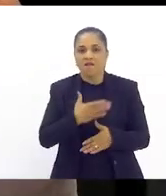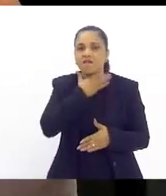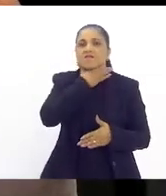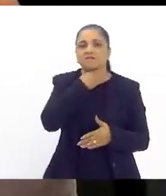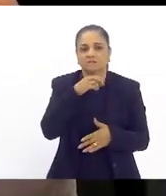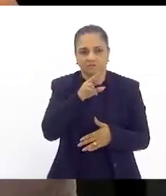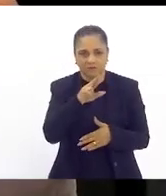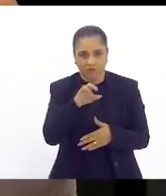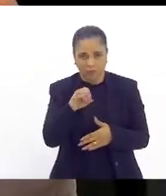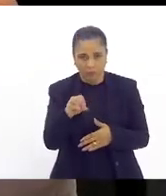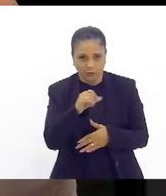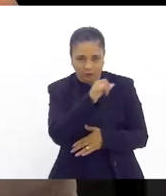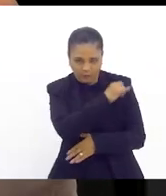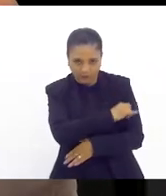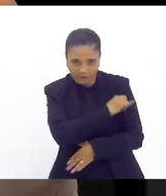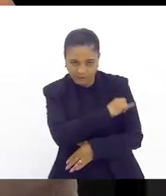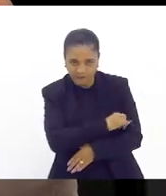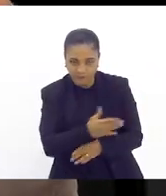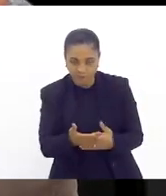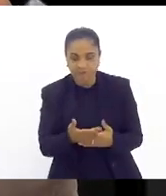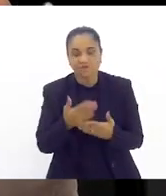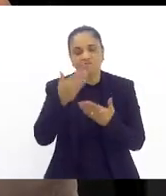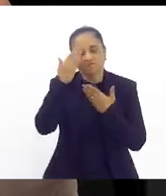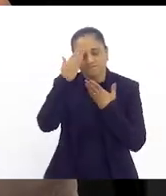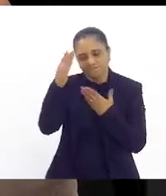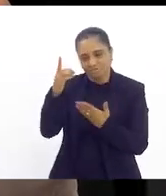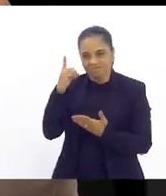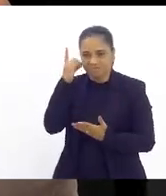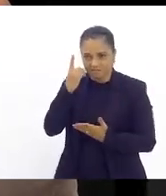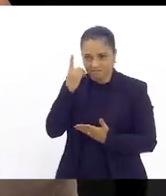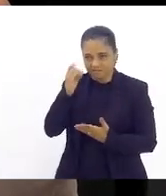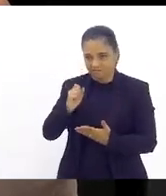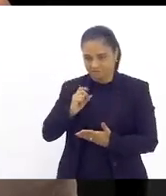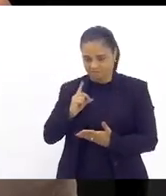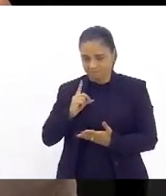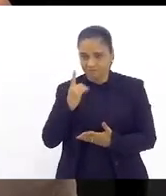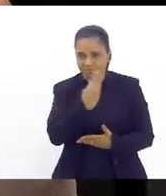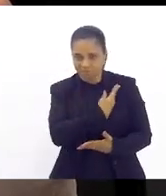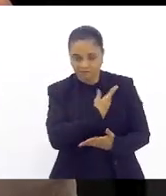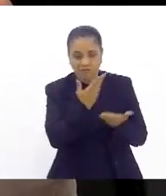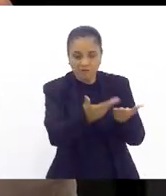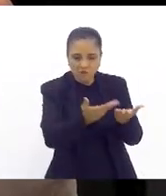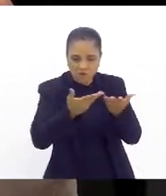deputada convido a representante da Ênio Andreia